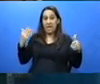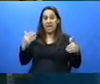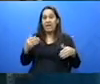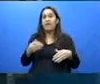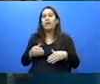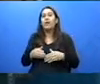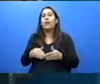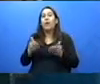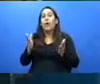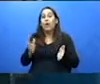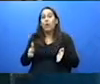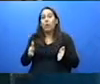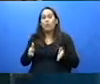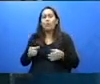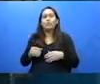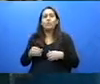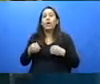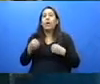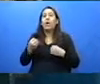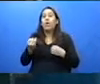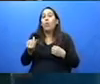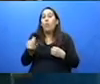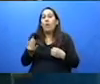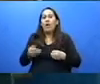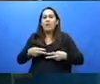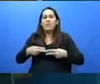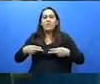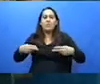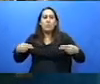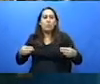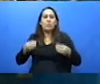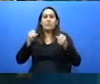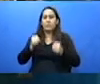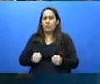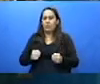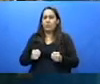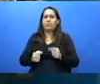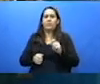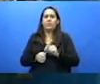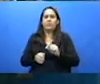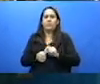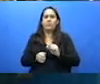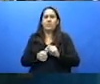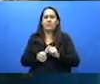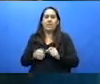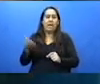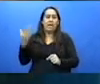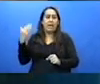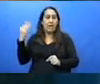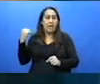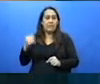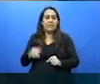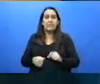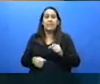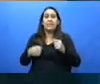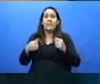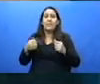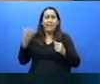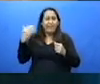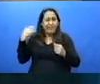que tinham antigamente, né? Antigamente, as crianças que tinham que criar seus brinquedos, não